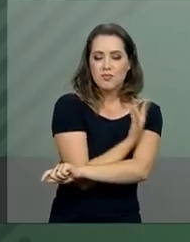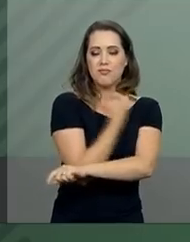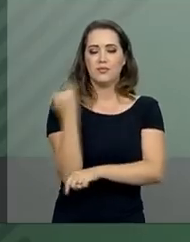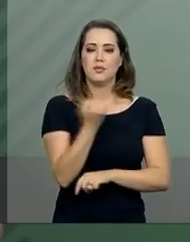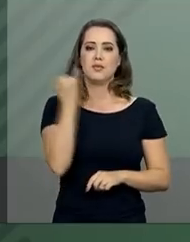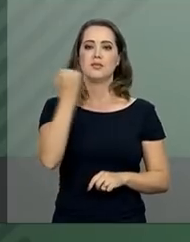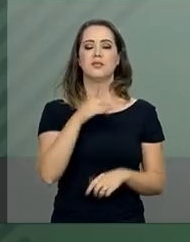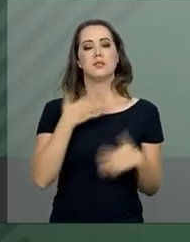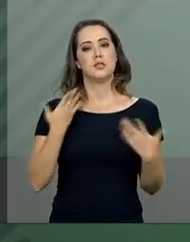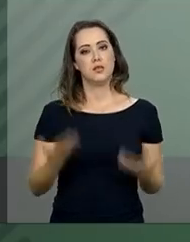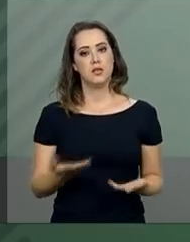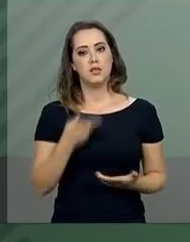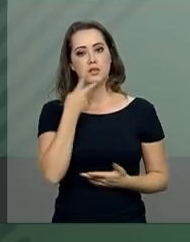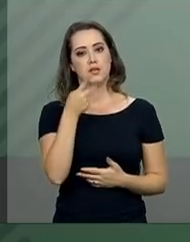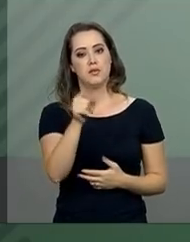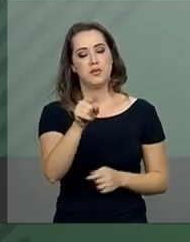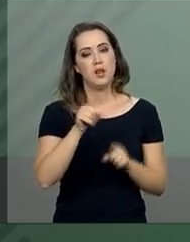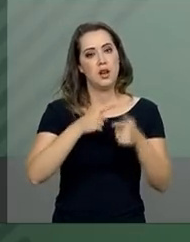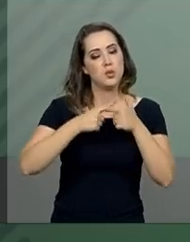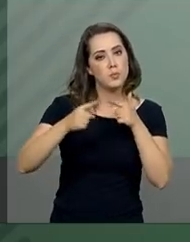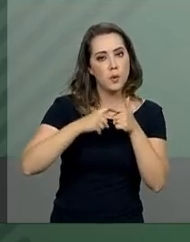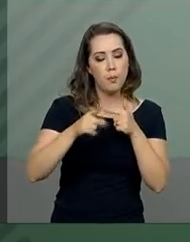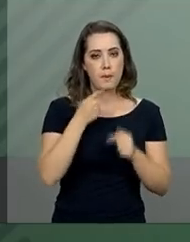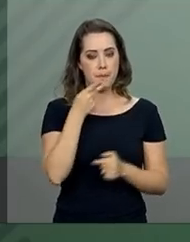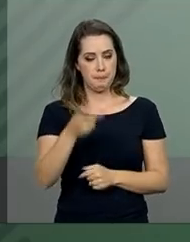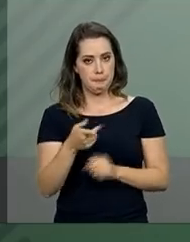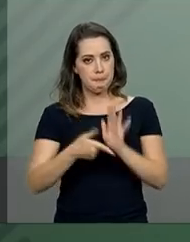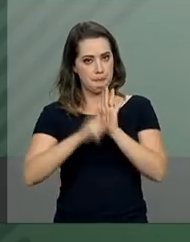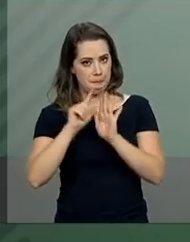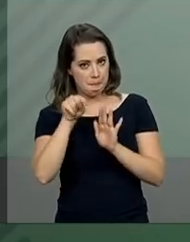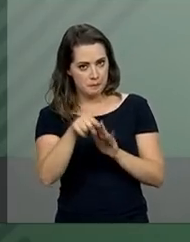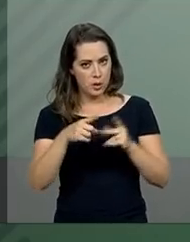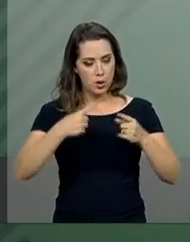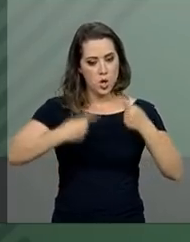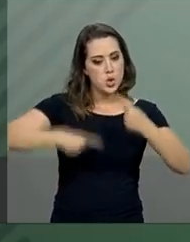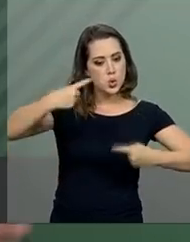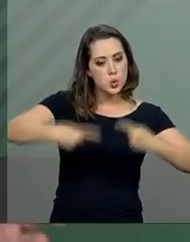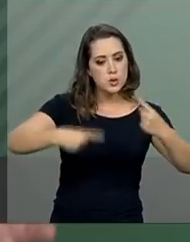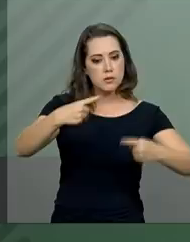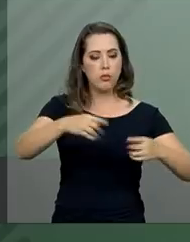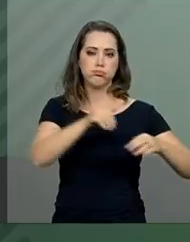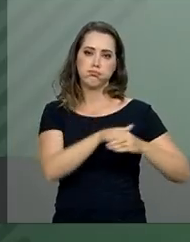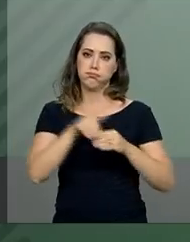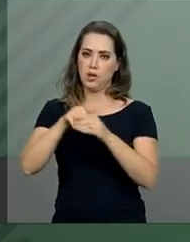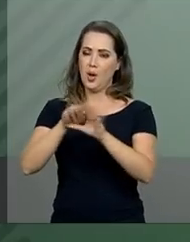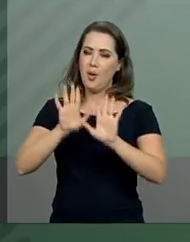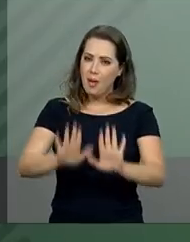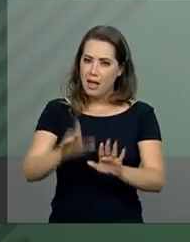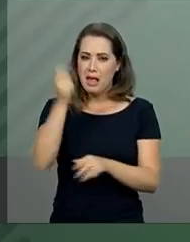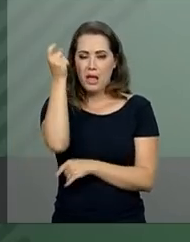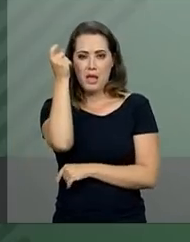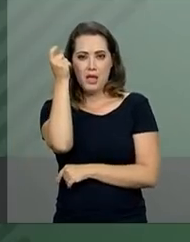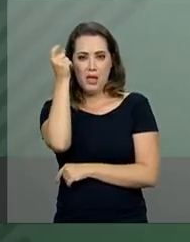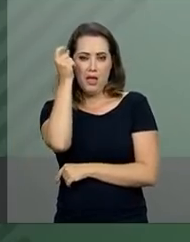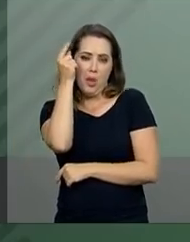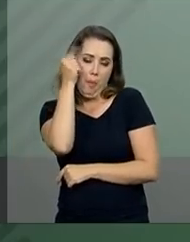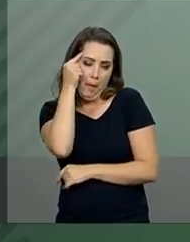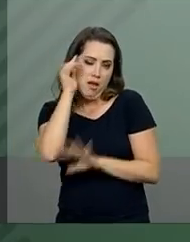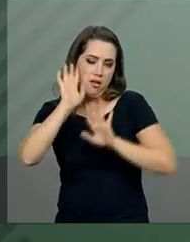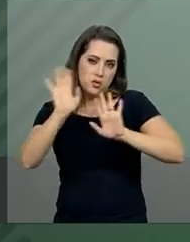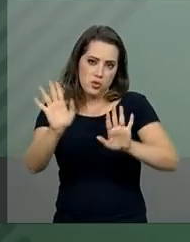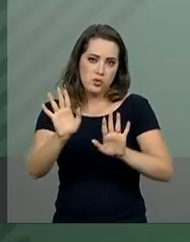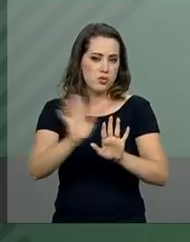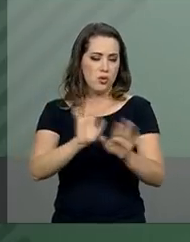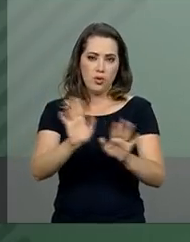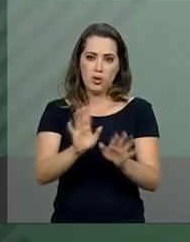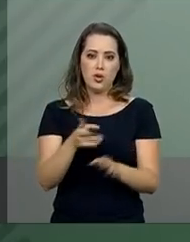em relação a questões colocadas relativas ao debate eleitoral eu penso e vão me desculpar que